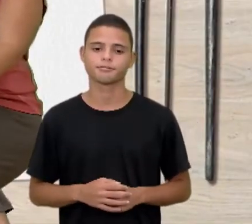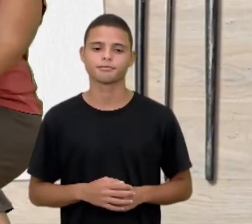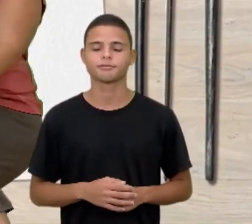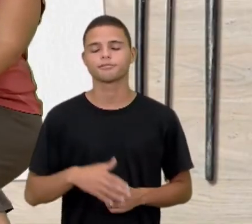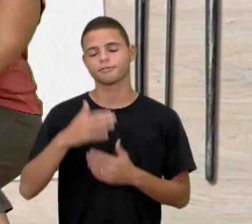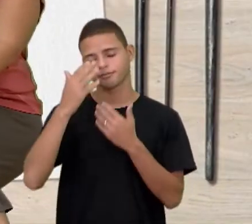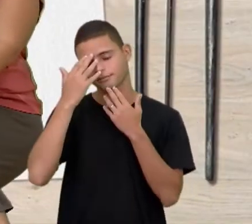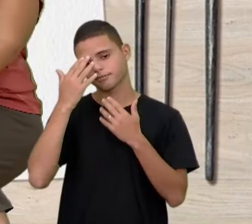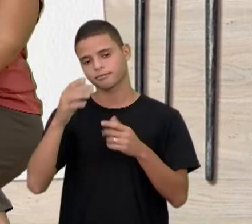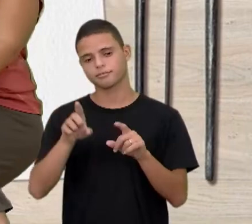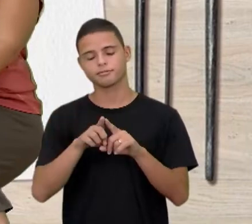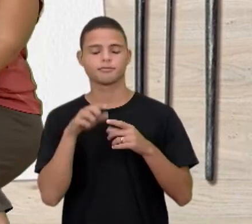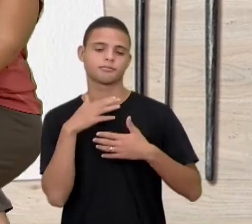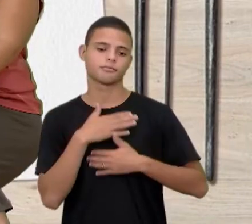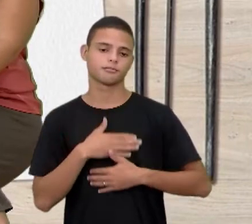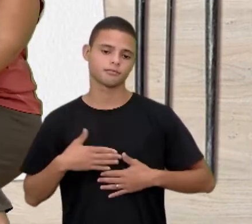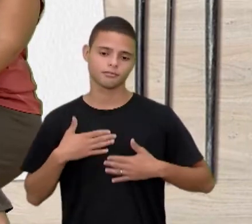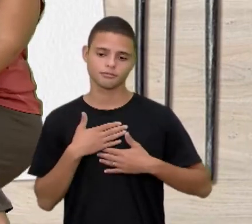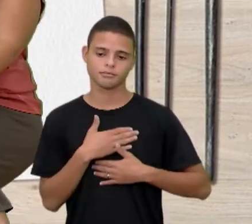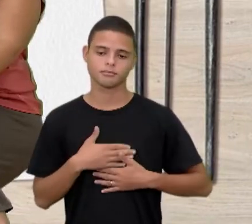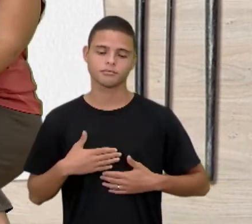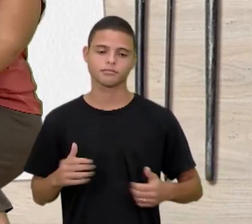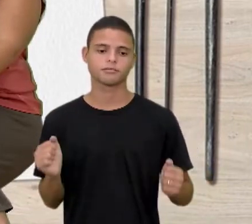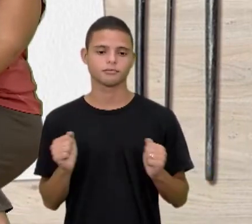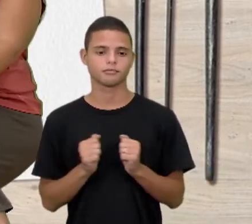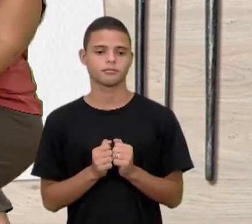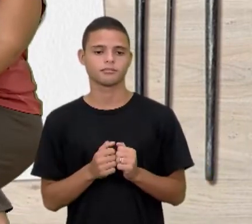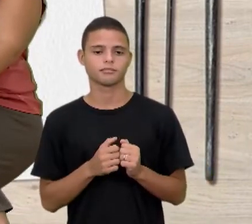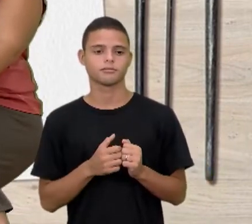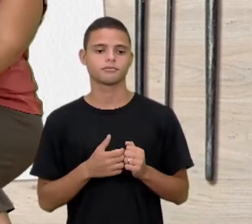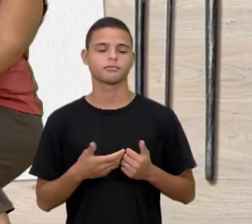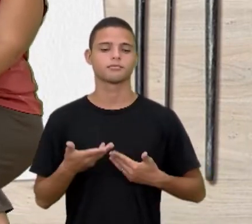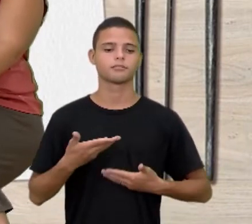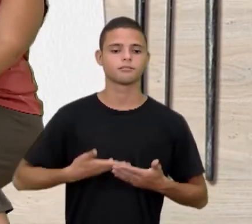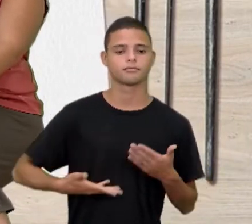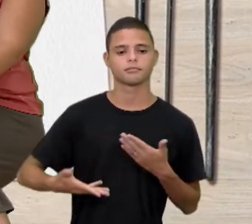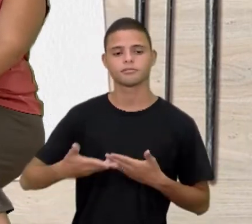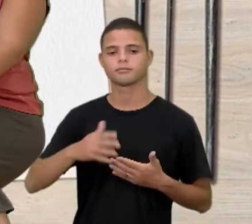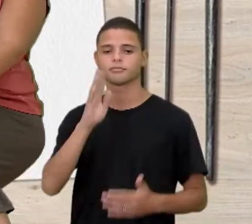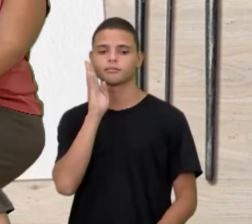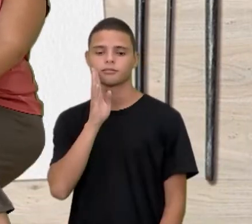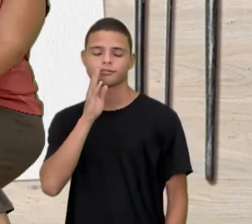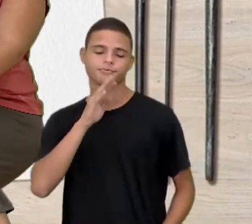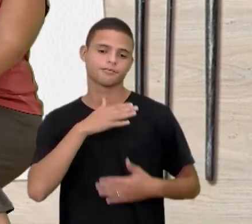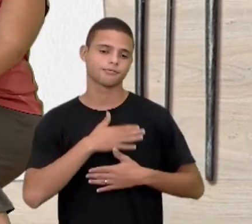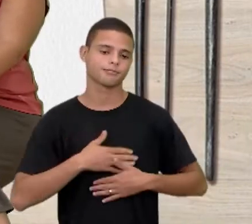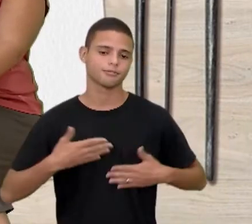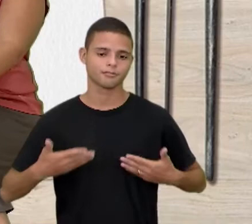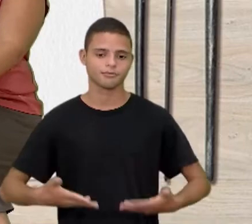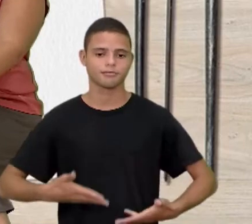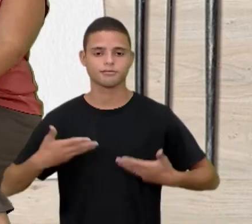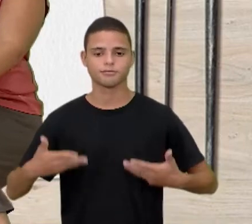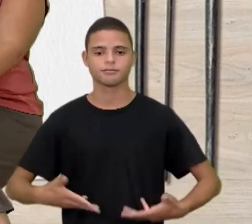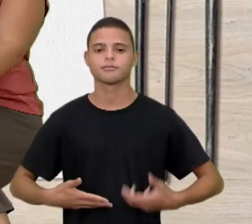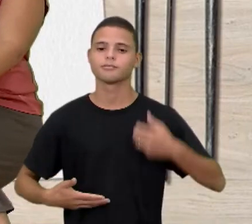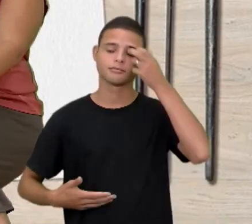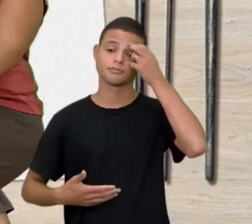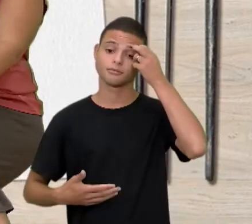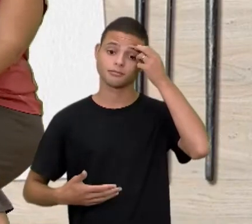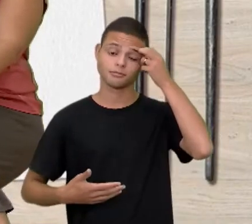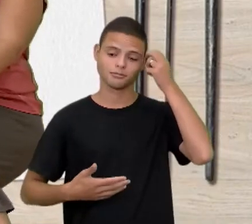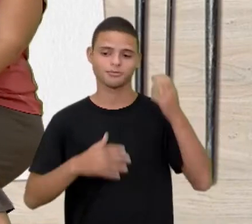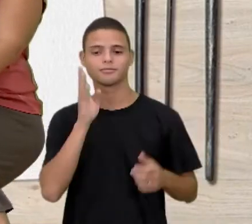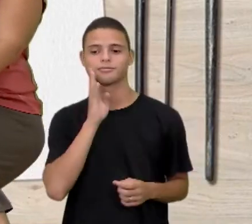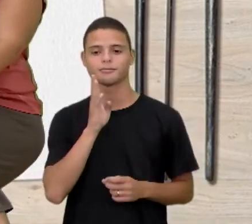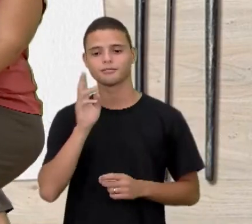agradeço, obrigada, adorei estar aqui. A gente se diverte, né? Com certeza, a gente tem que se divertir aqui na aula. Falando de meme, então,